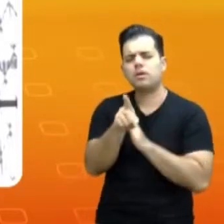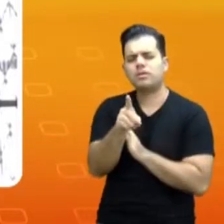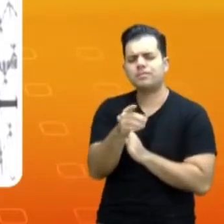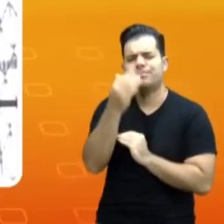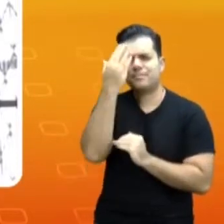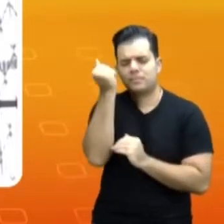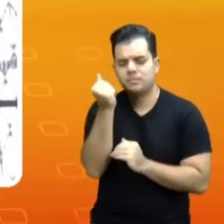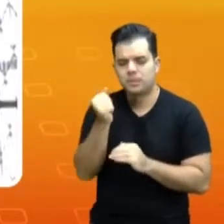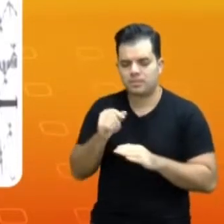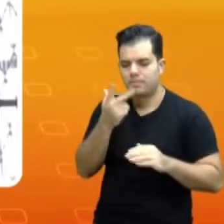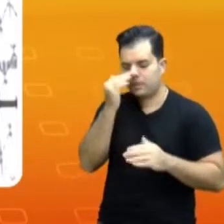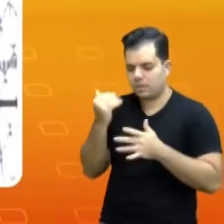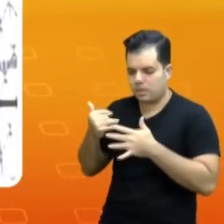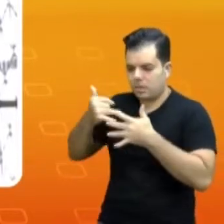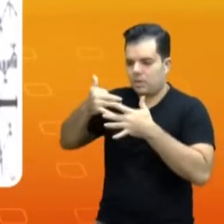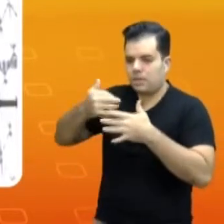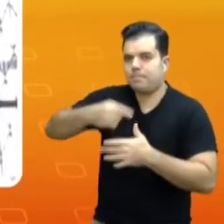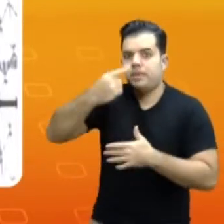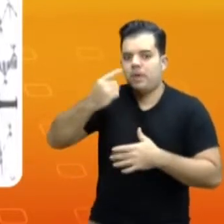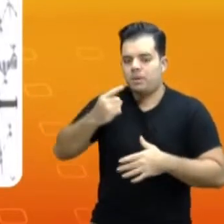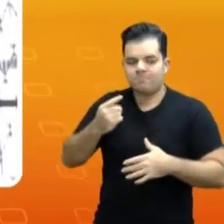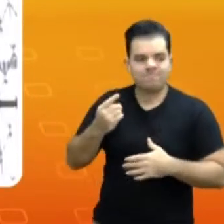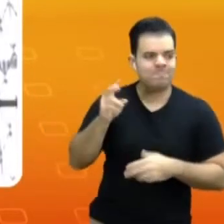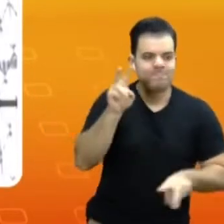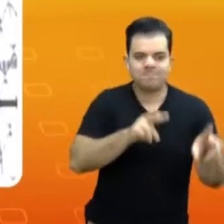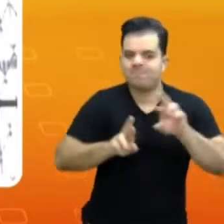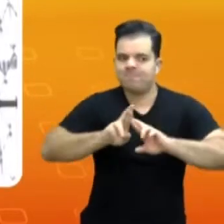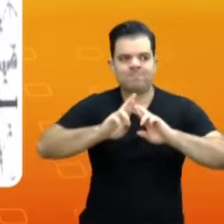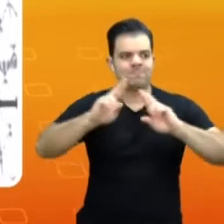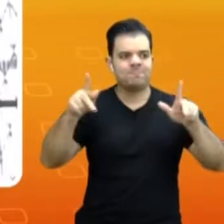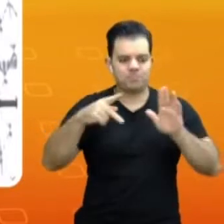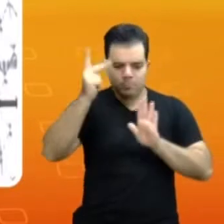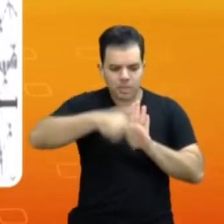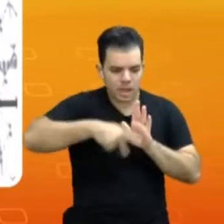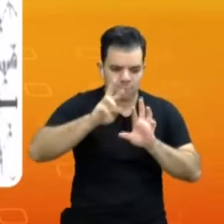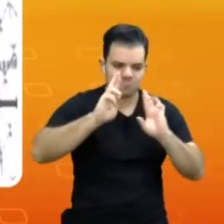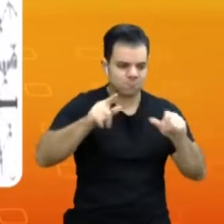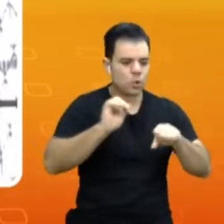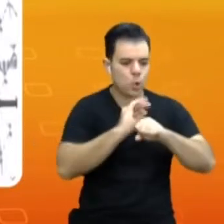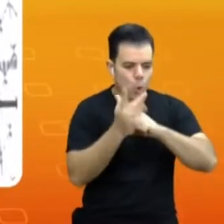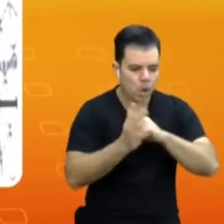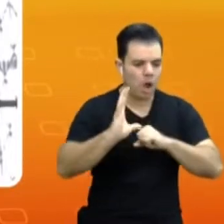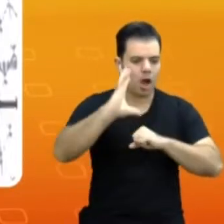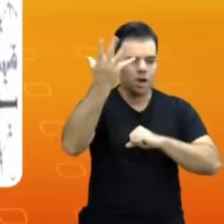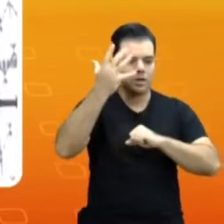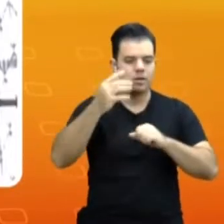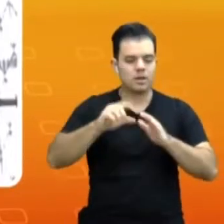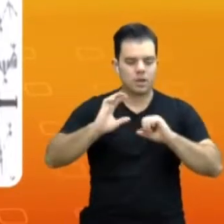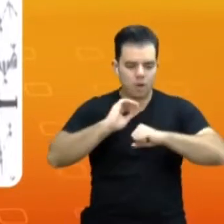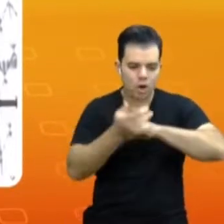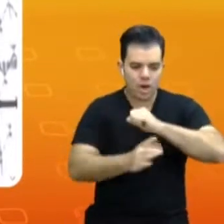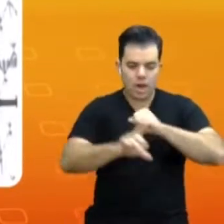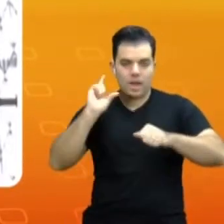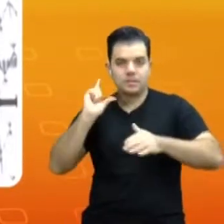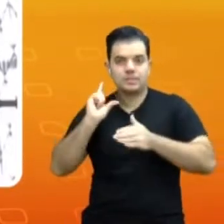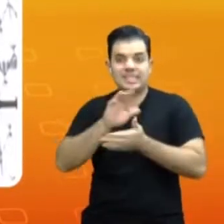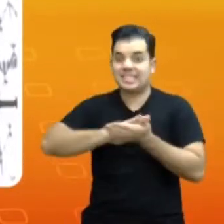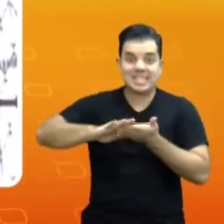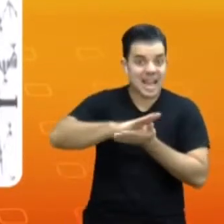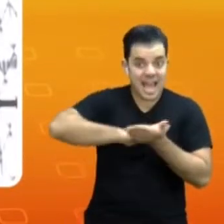aquele primeiro passo inicial? Como é que você olhou para esse planejamento? O que, que você estava pensando antes